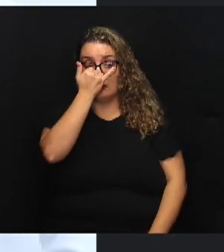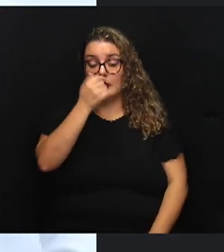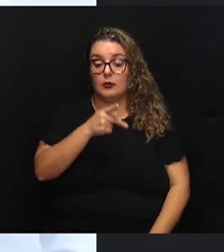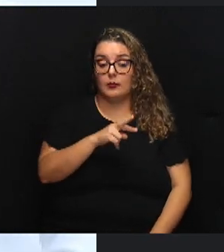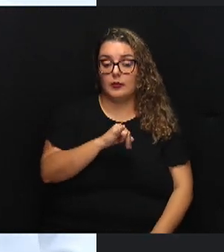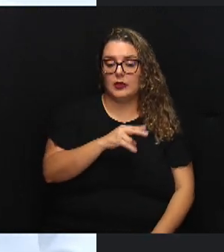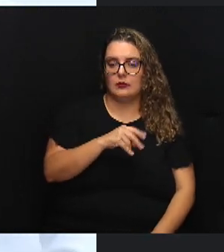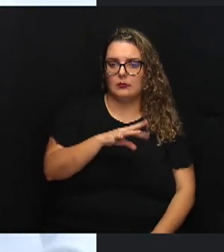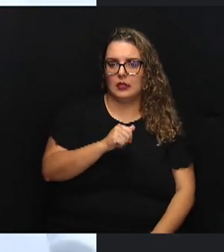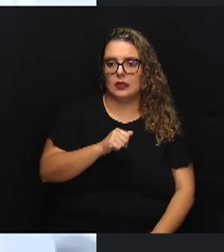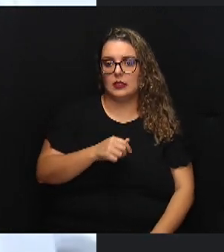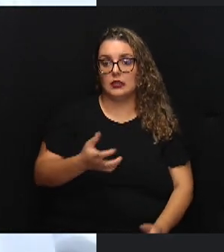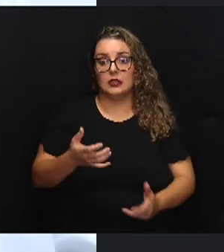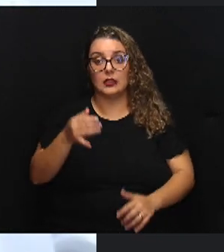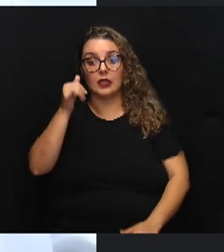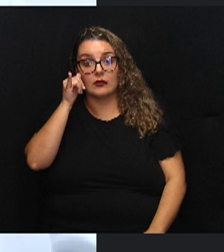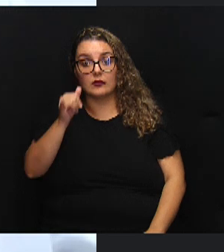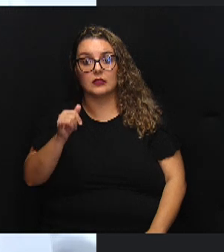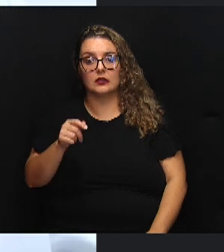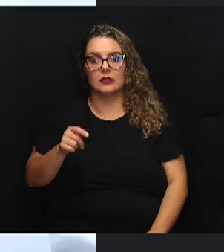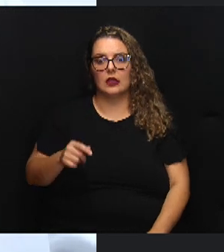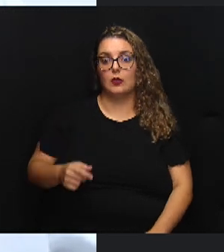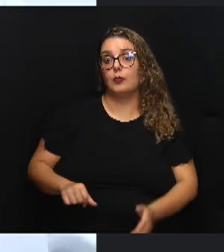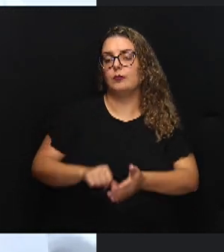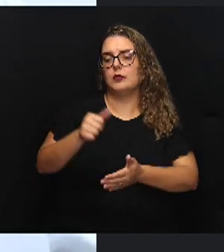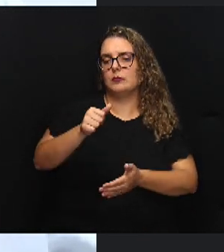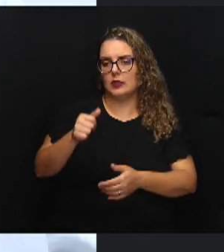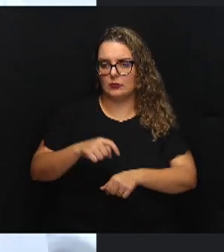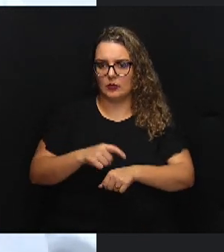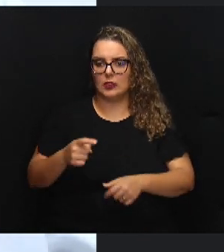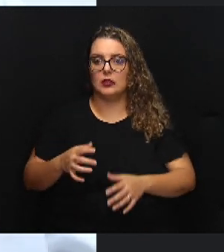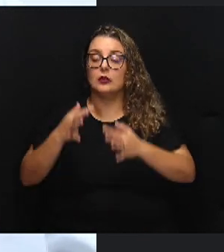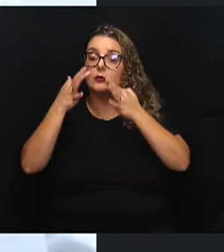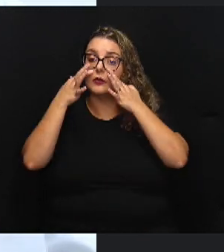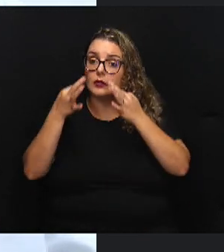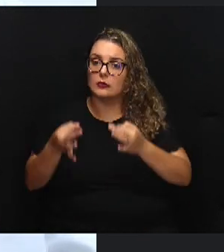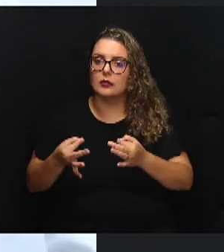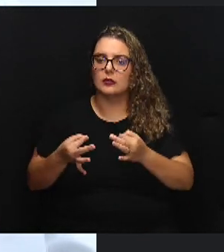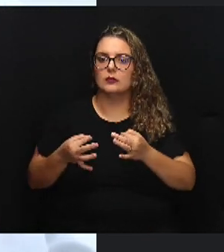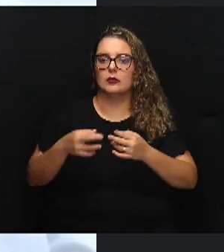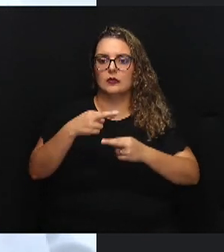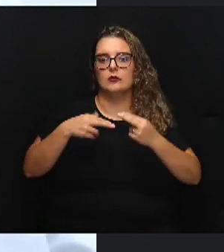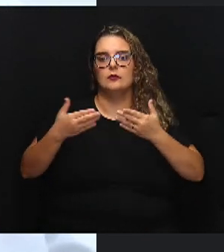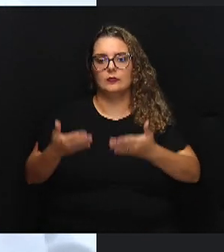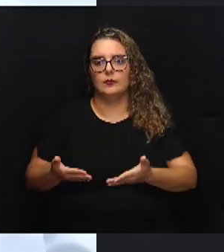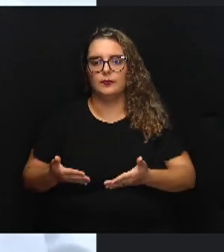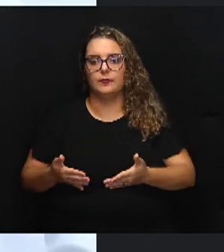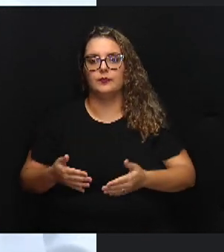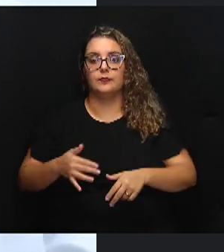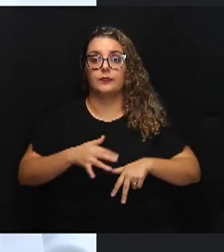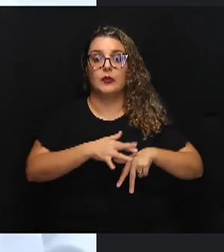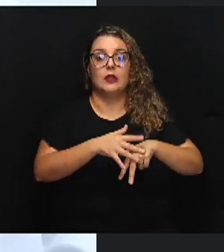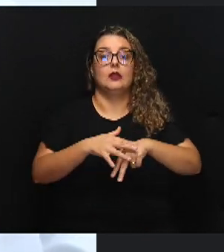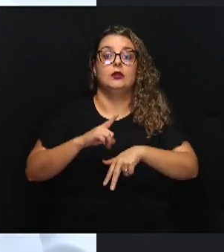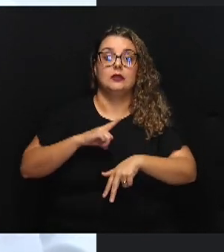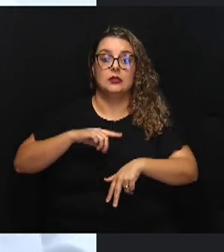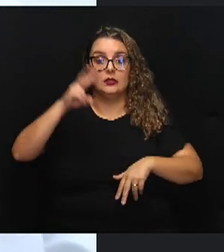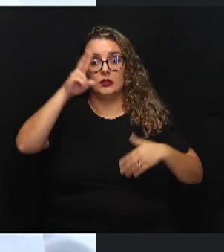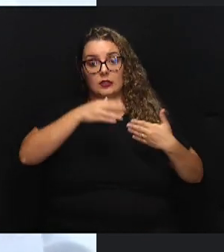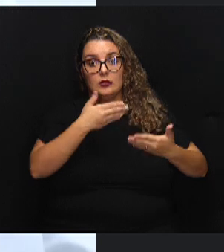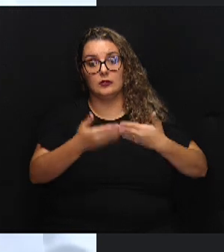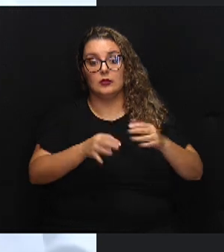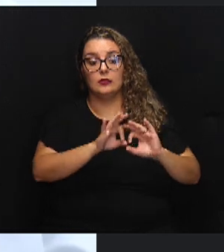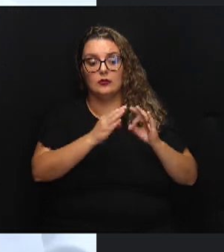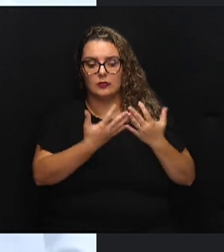o primeiro evento. Então, normalmente, a gente presta mais atenção nessa situação para aqueles pacientes que têm um histórico